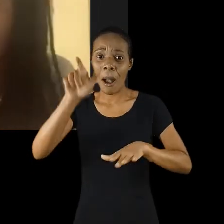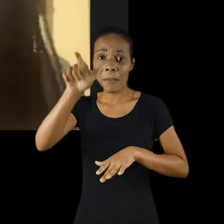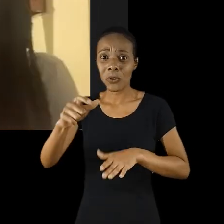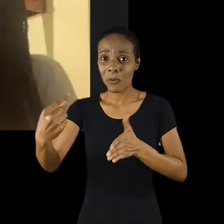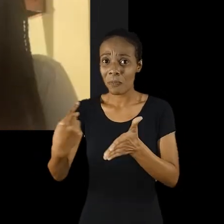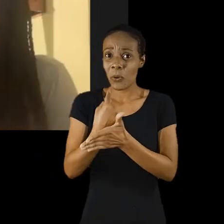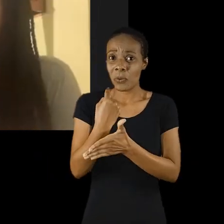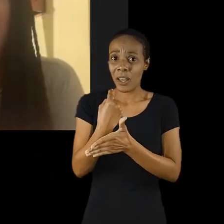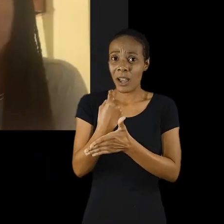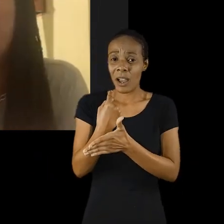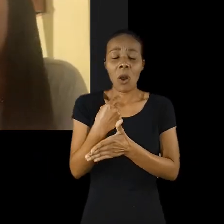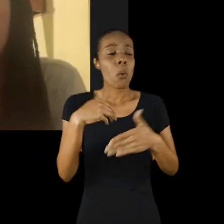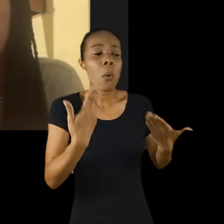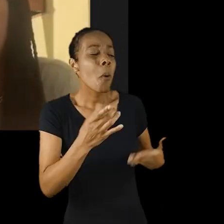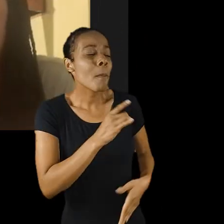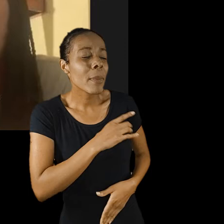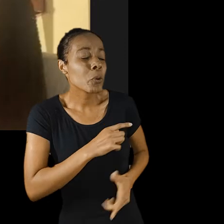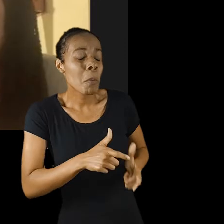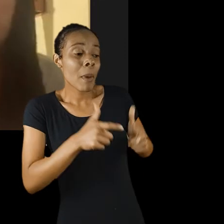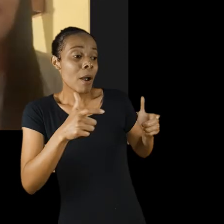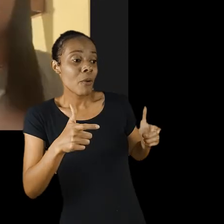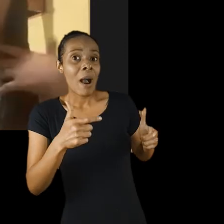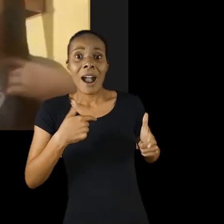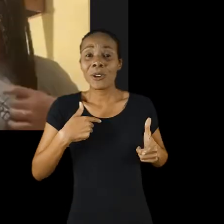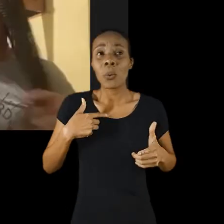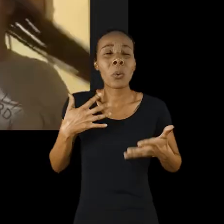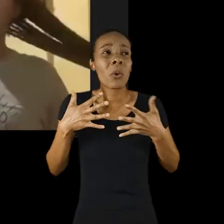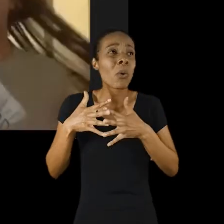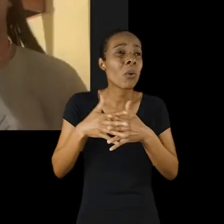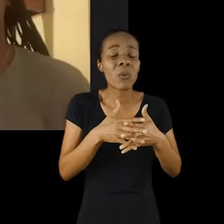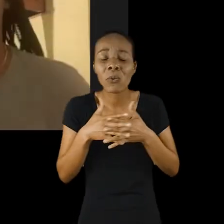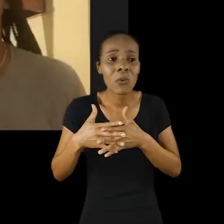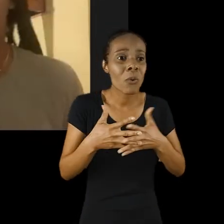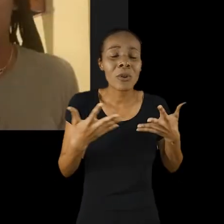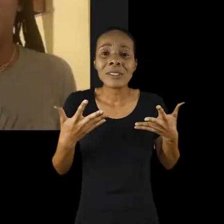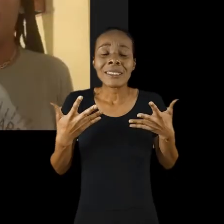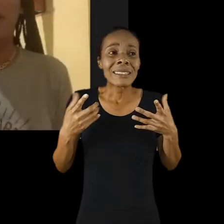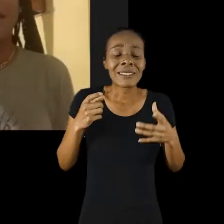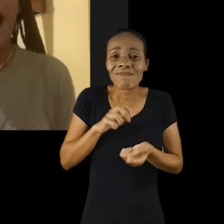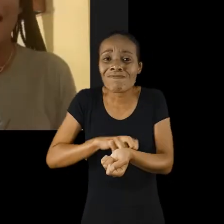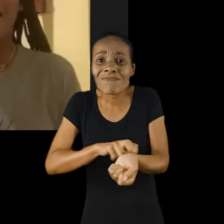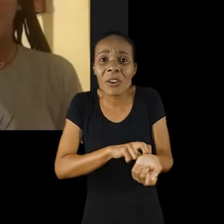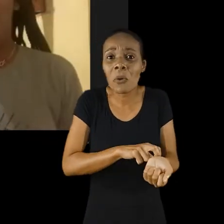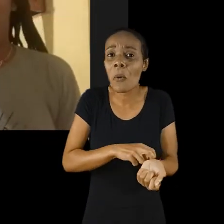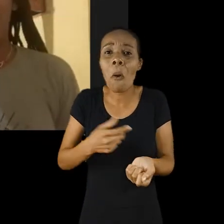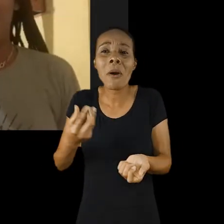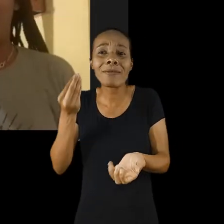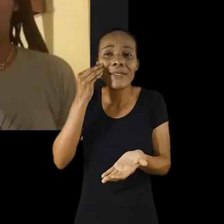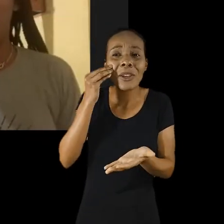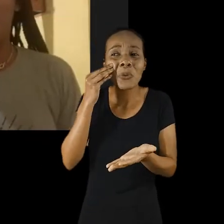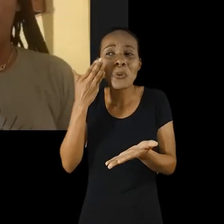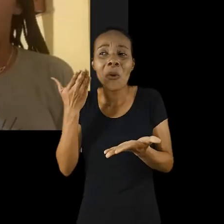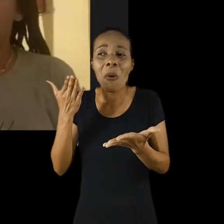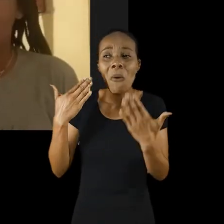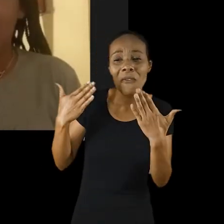seu maior medo? E aí, porque eu fico confusa, eu fico nervosa, eu fico atrevida, eu fico descompensada. E aí, eu acho que